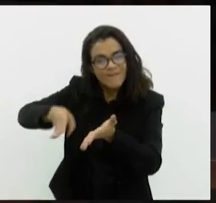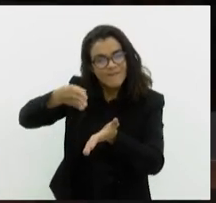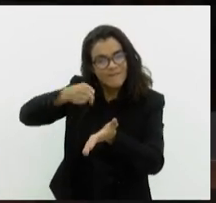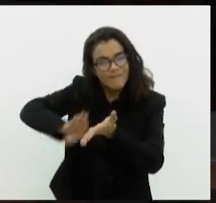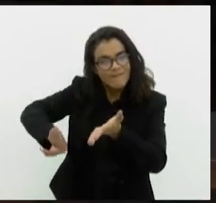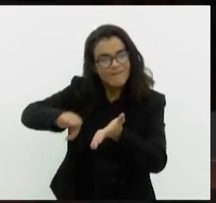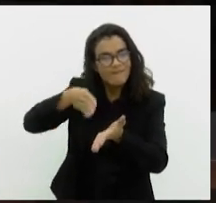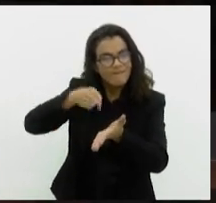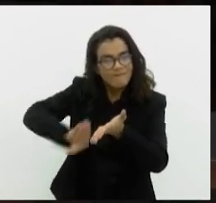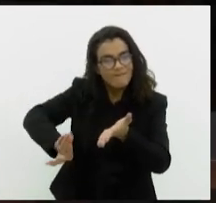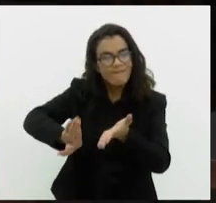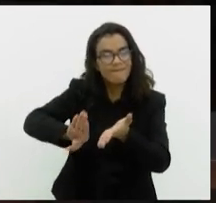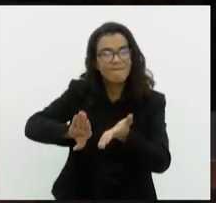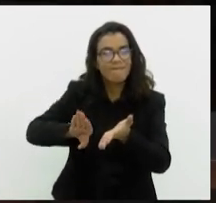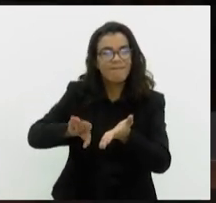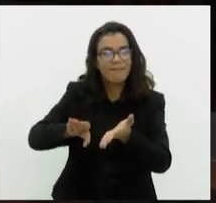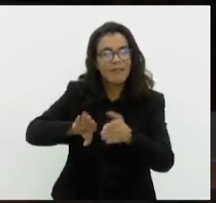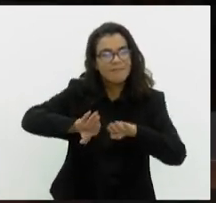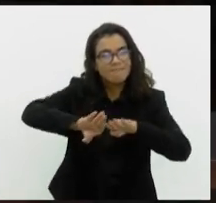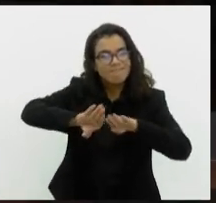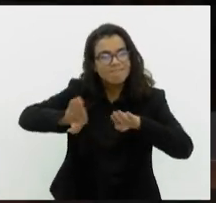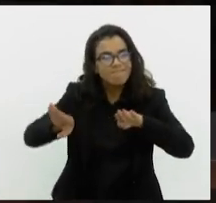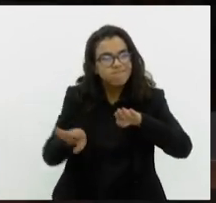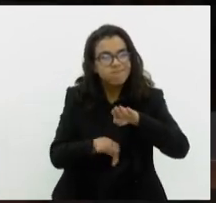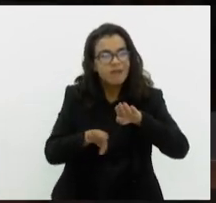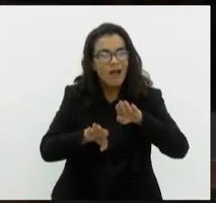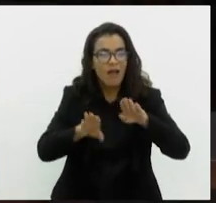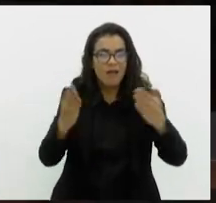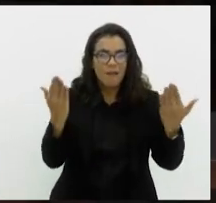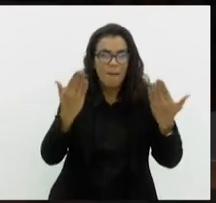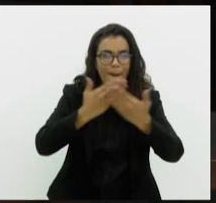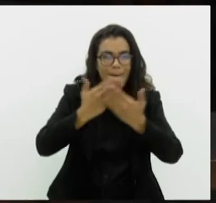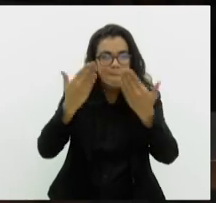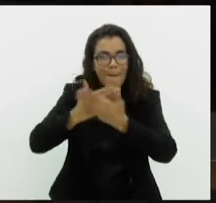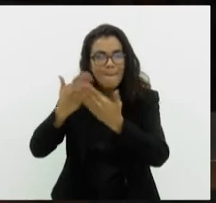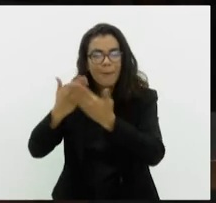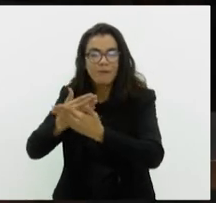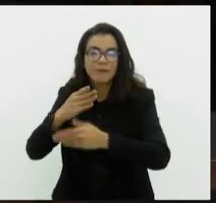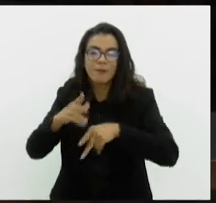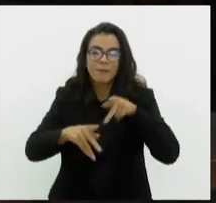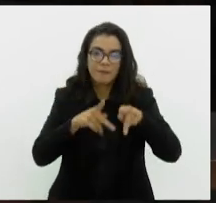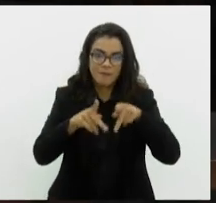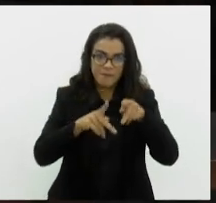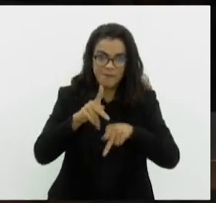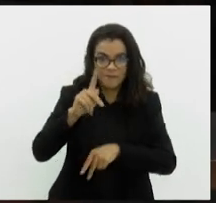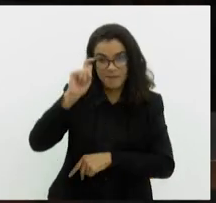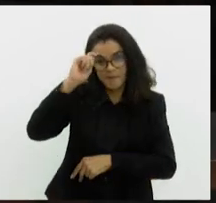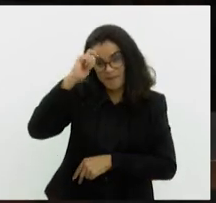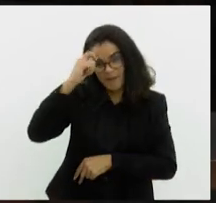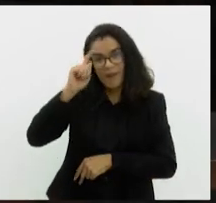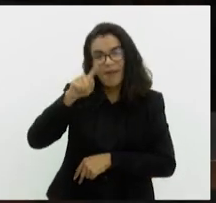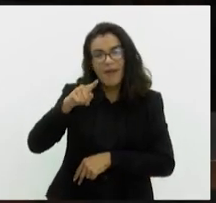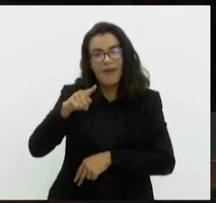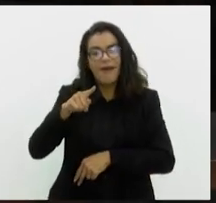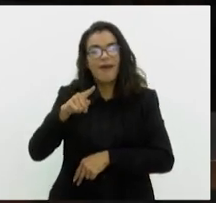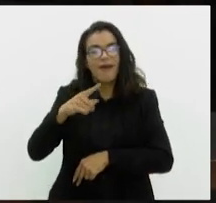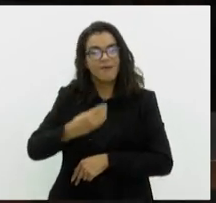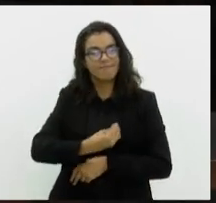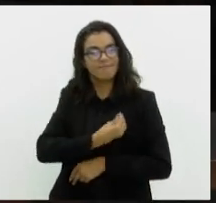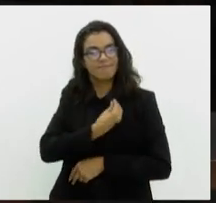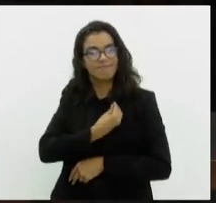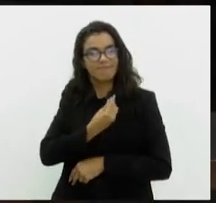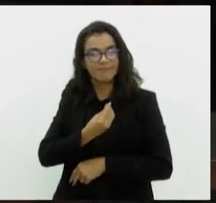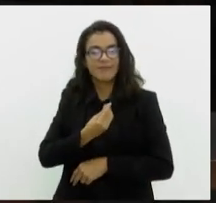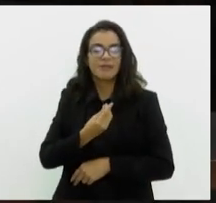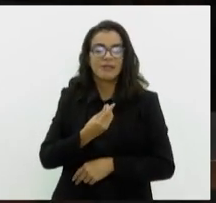de inviabilizar a possibilidade de sobrevivência do nosso povo negro. Então, é ocupação real e